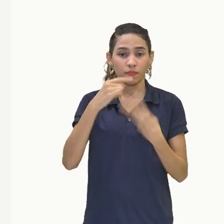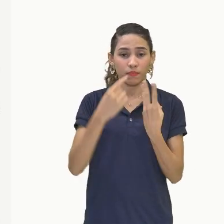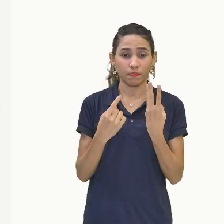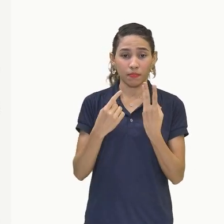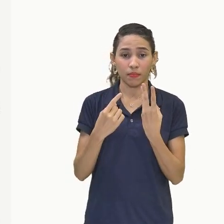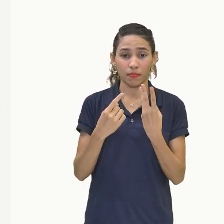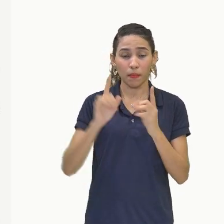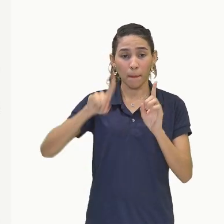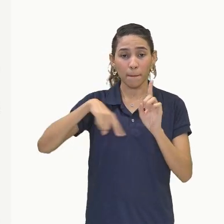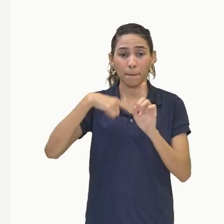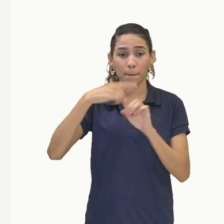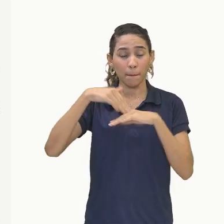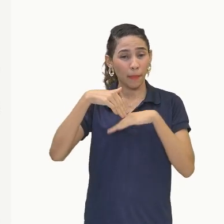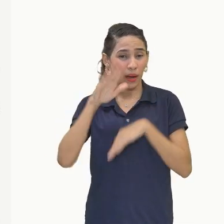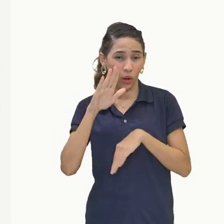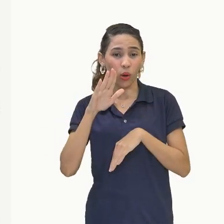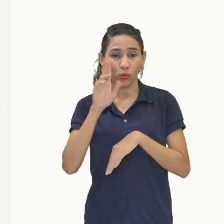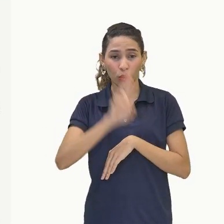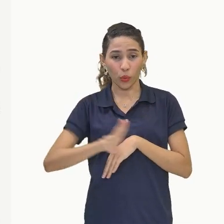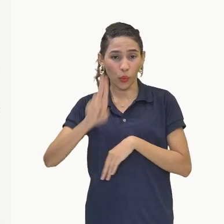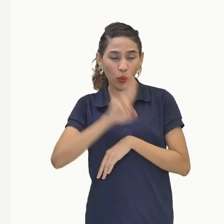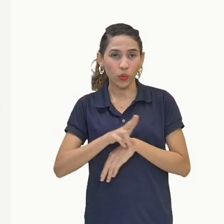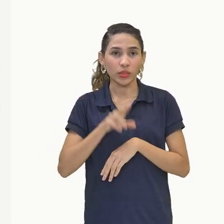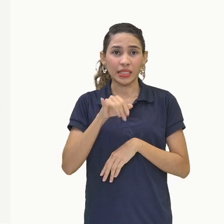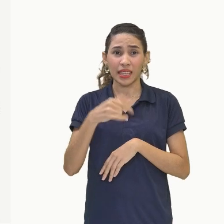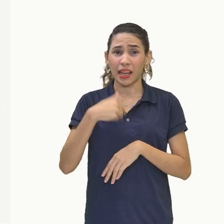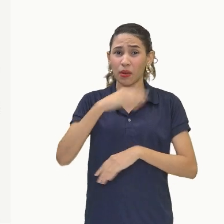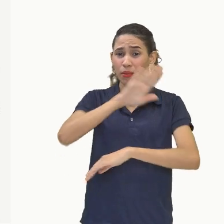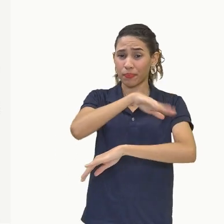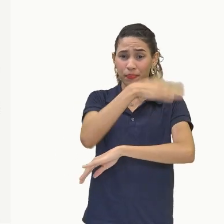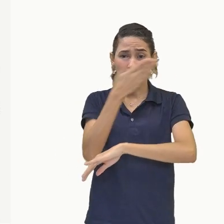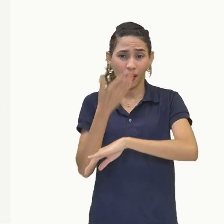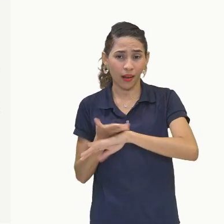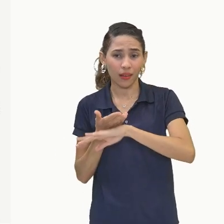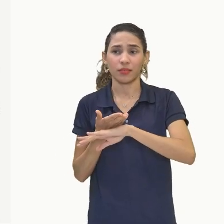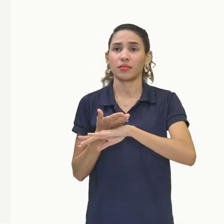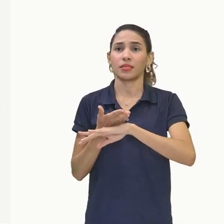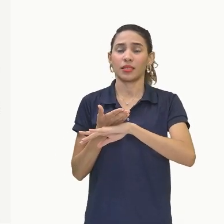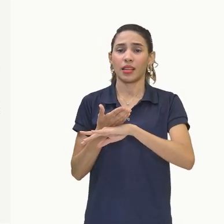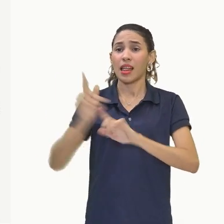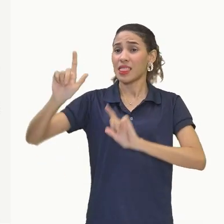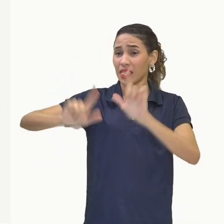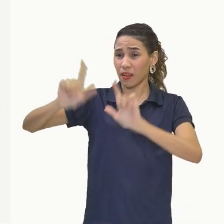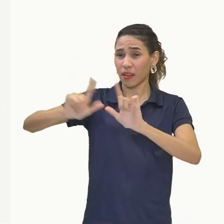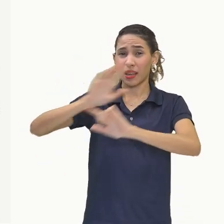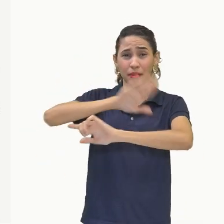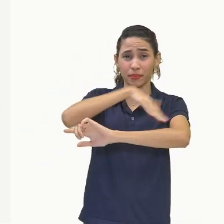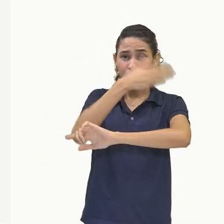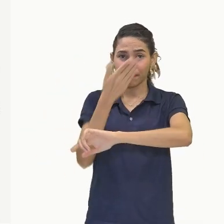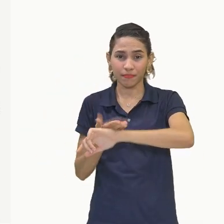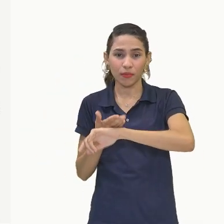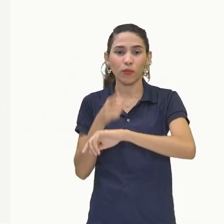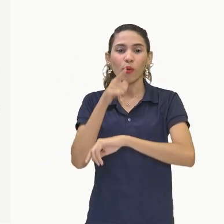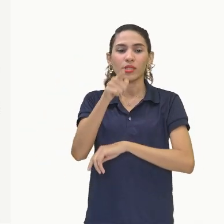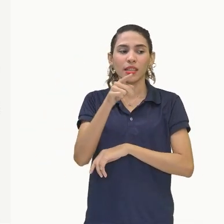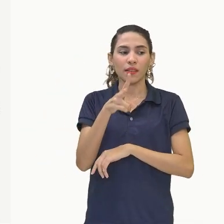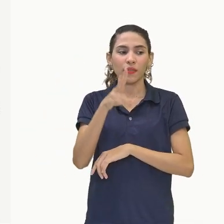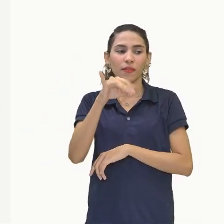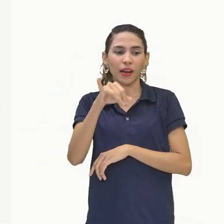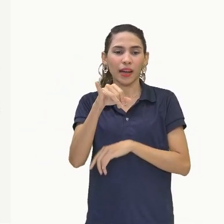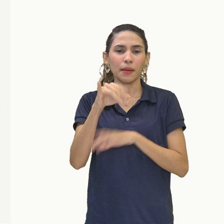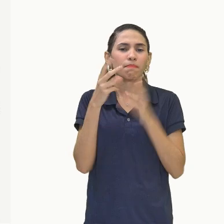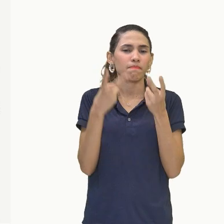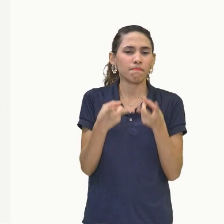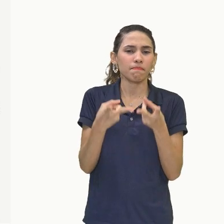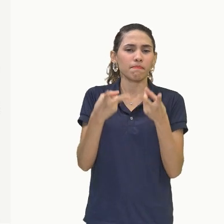maior consumo. Se eu estiver passando o dia todo ligado à TV, logo você vai ter que olhar, vai